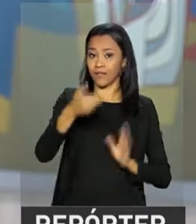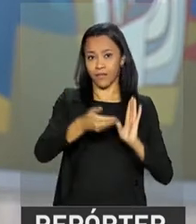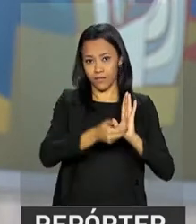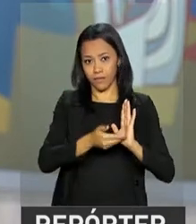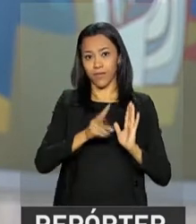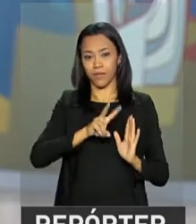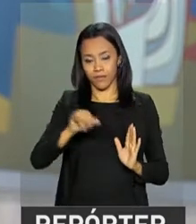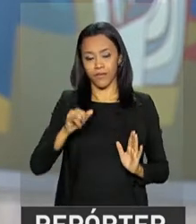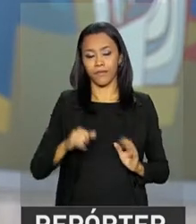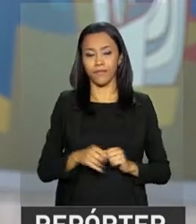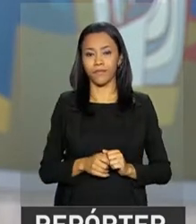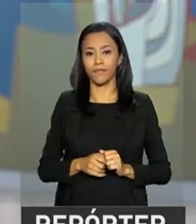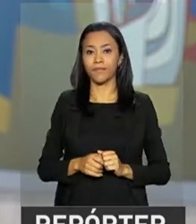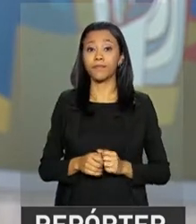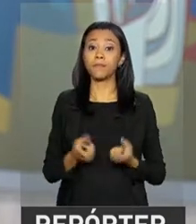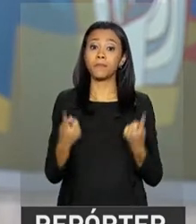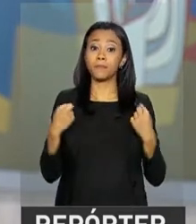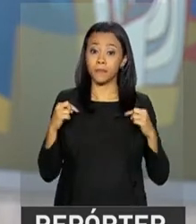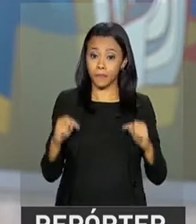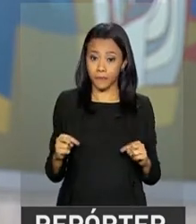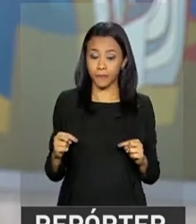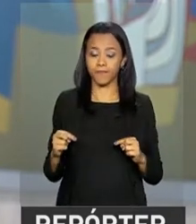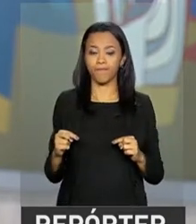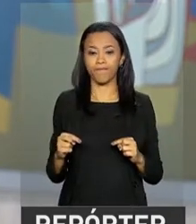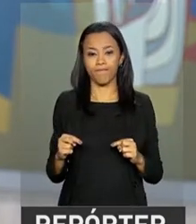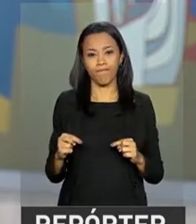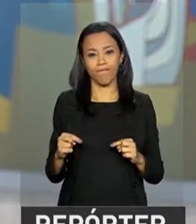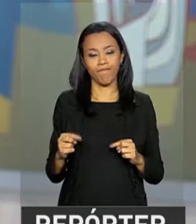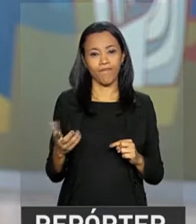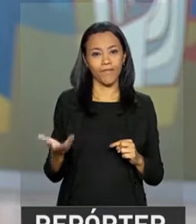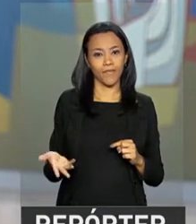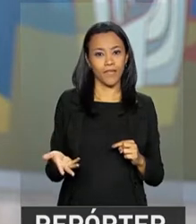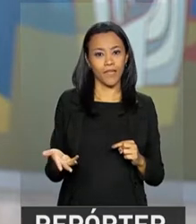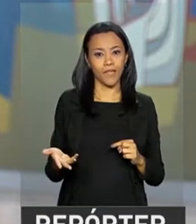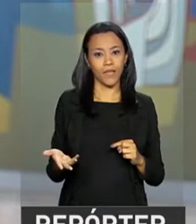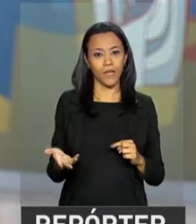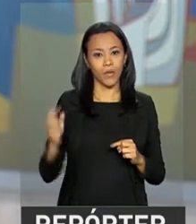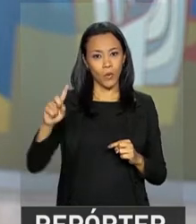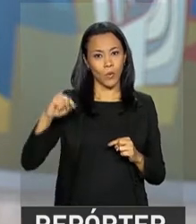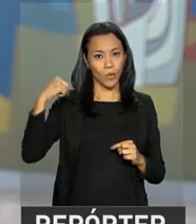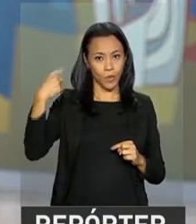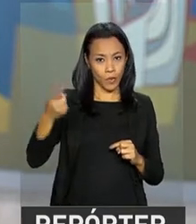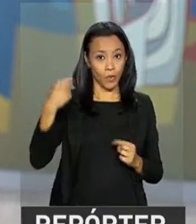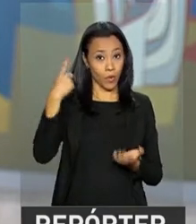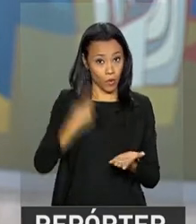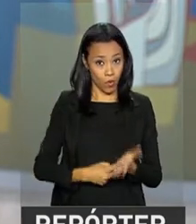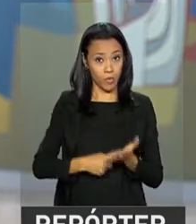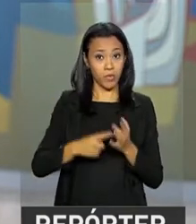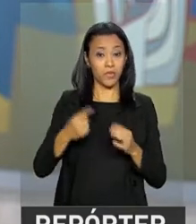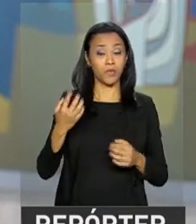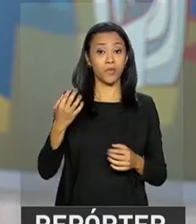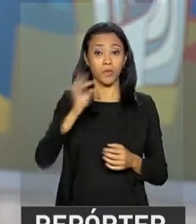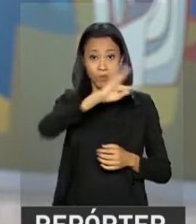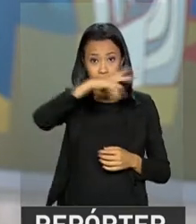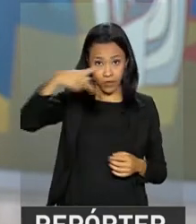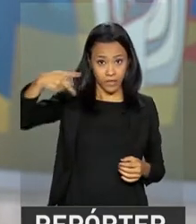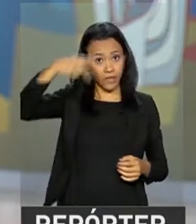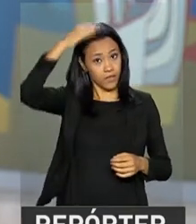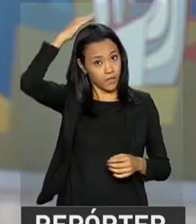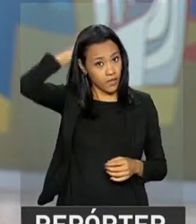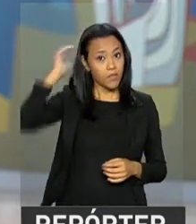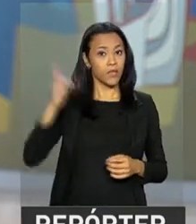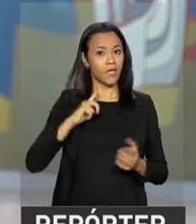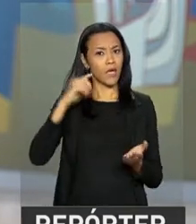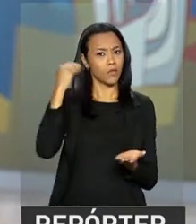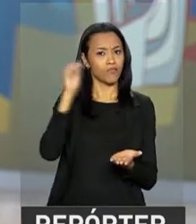deputados é por enquanto thaíssa o próximo compromisso do presidente michel temer que consta